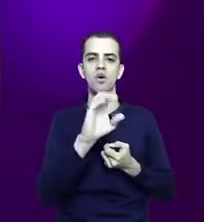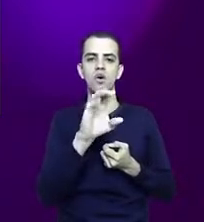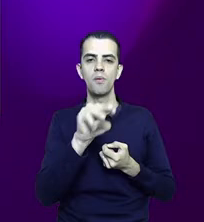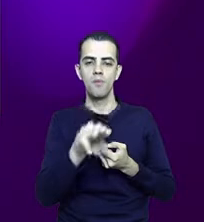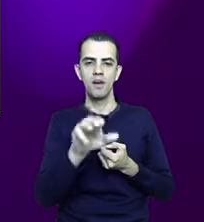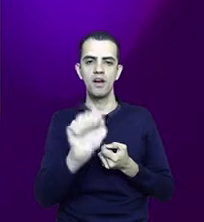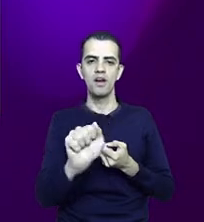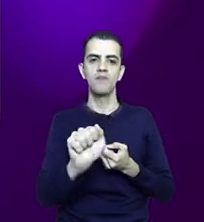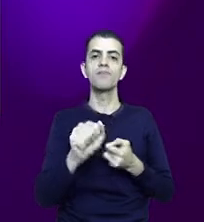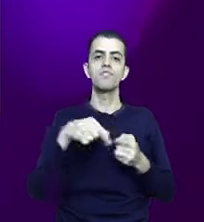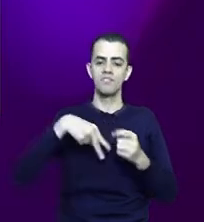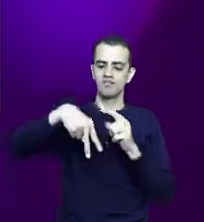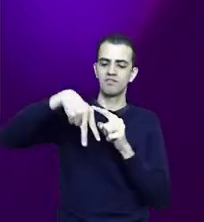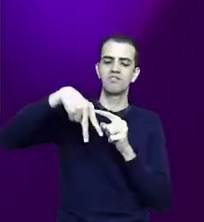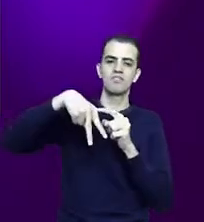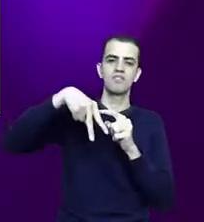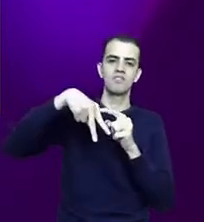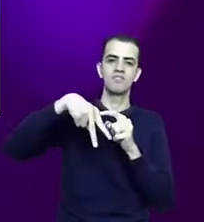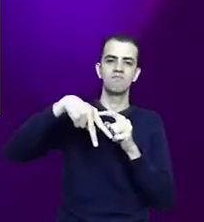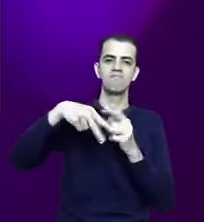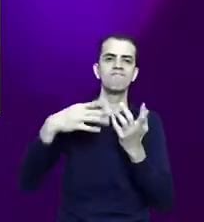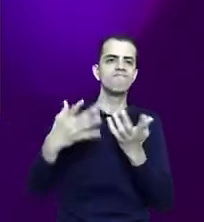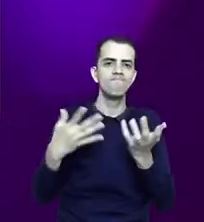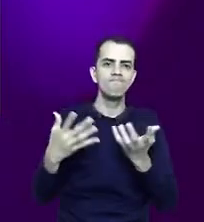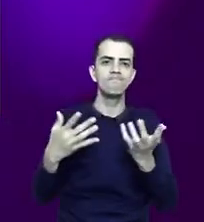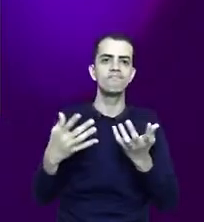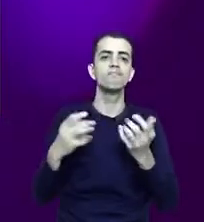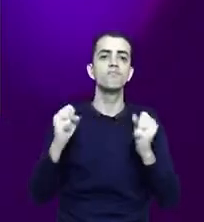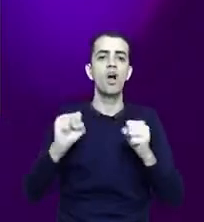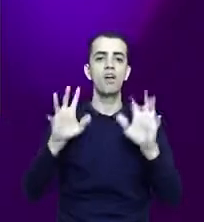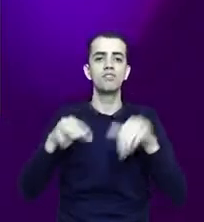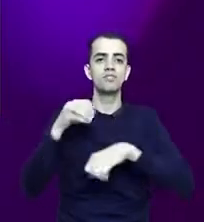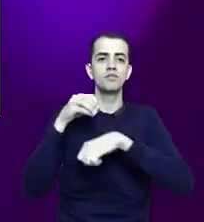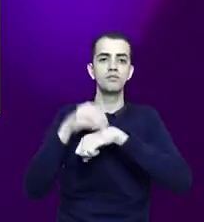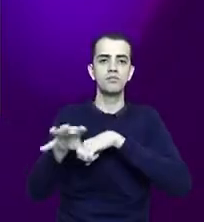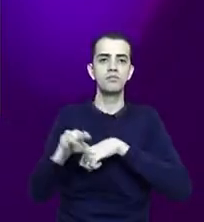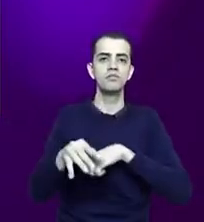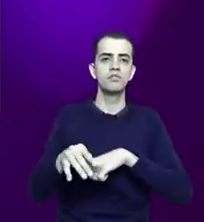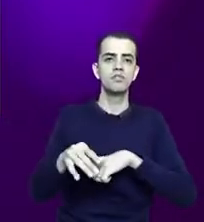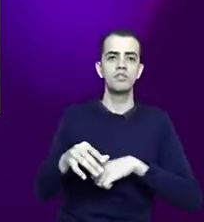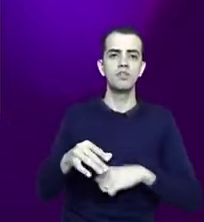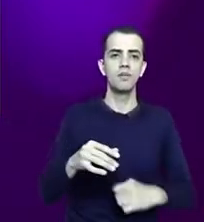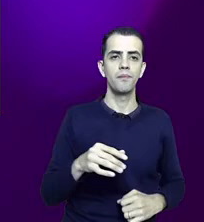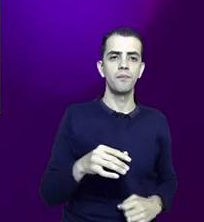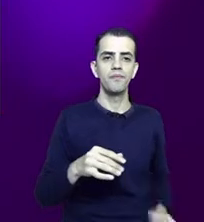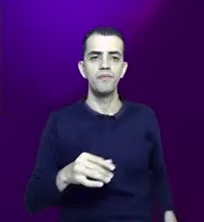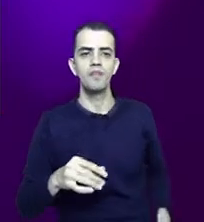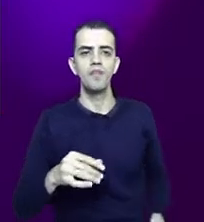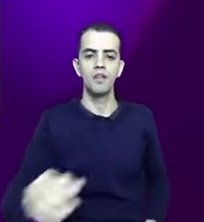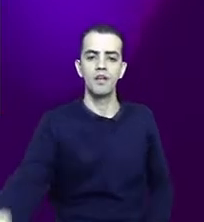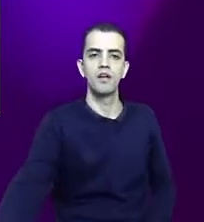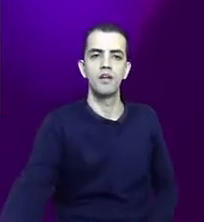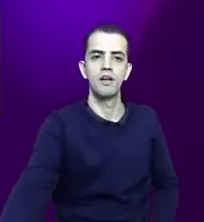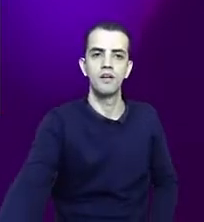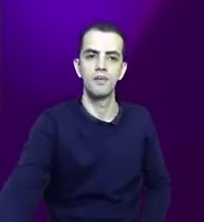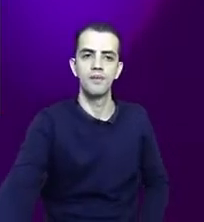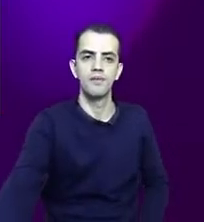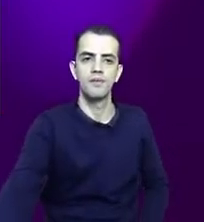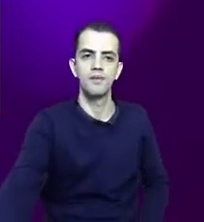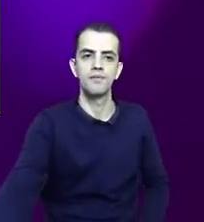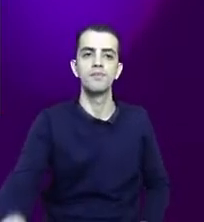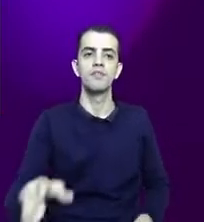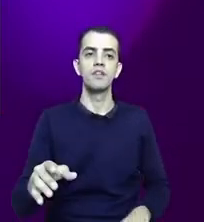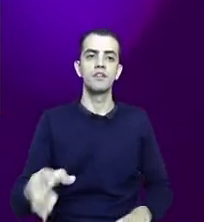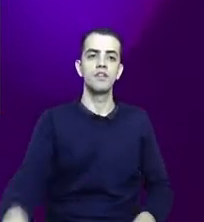Qual a indicação inicial poderia ser até a ressecção com amputação do membro, segundo o ortopedista, mas aqui foi